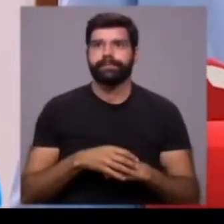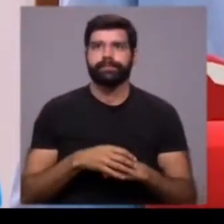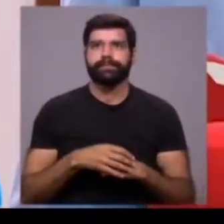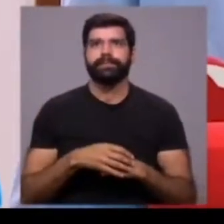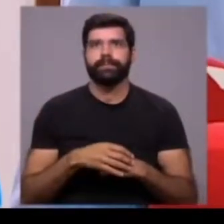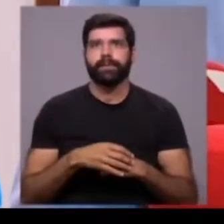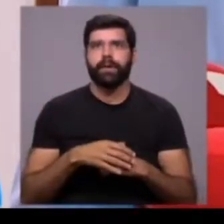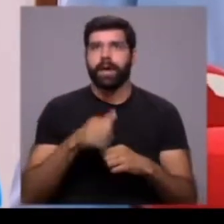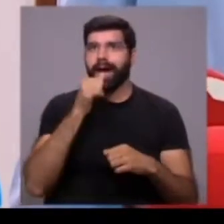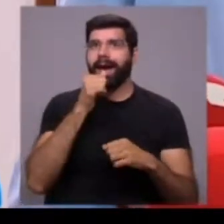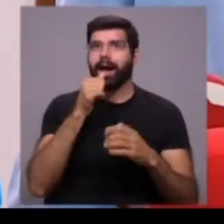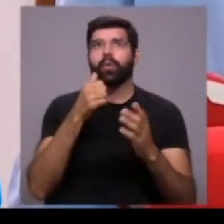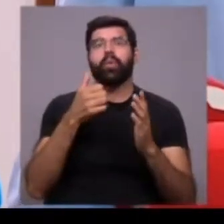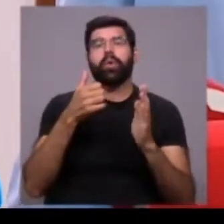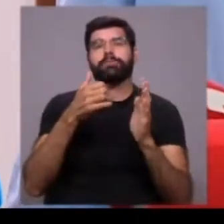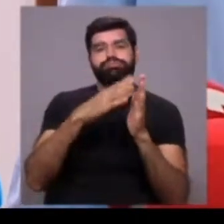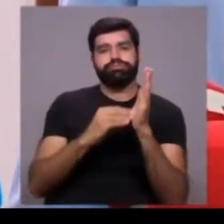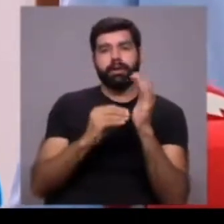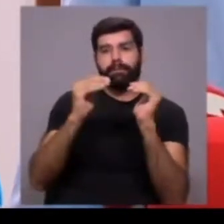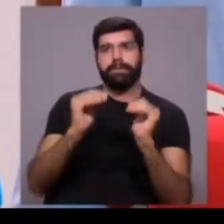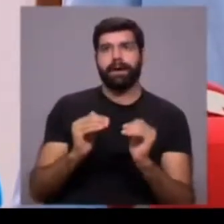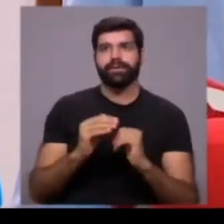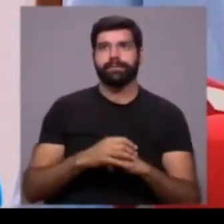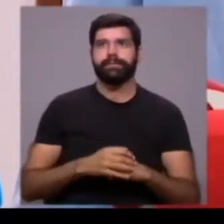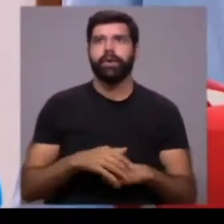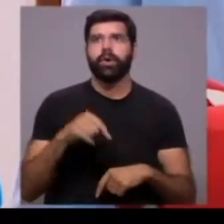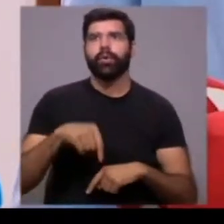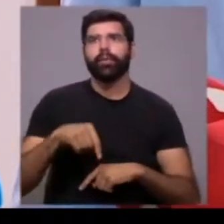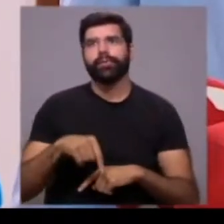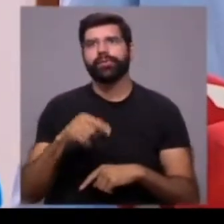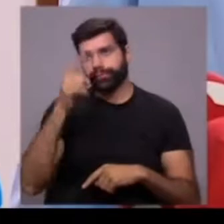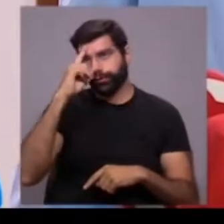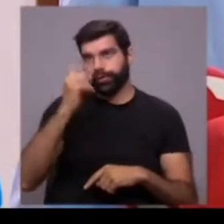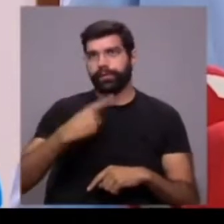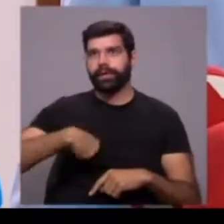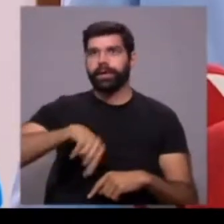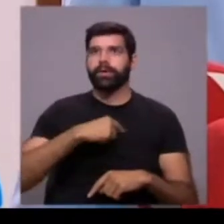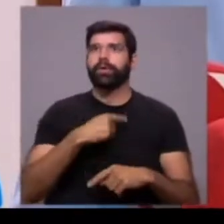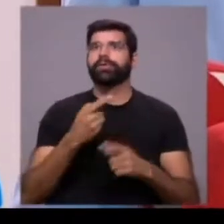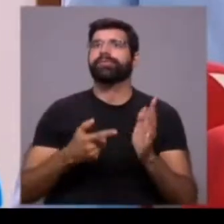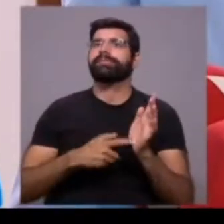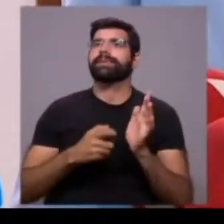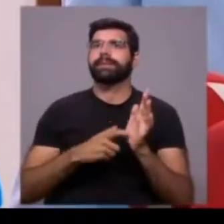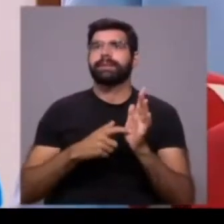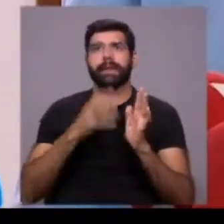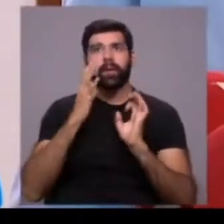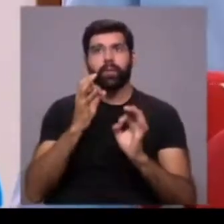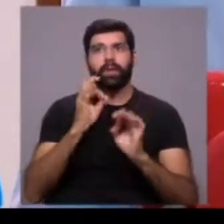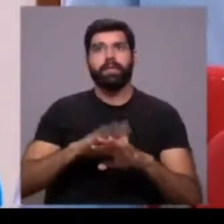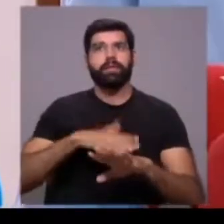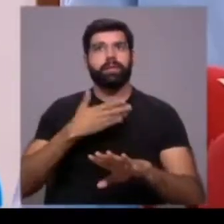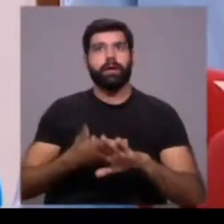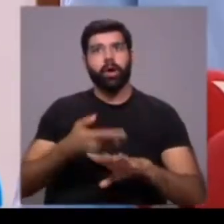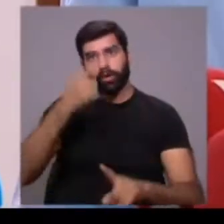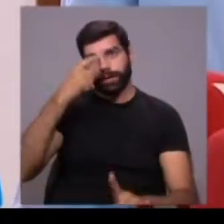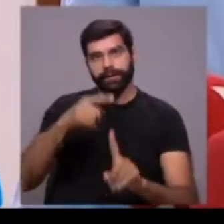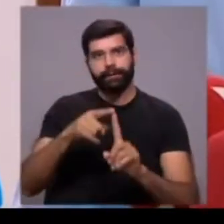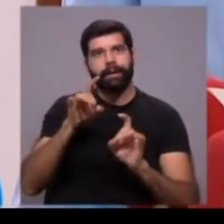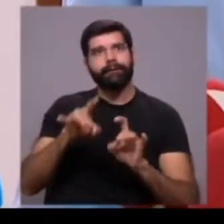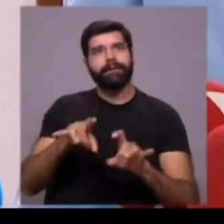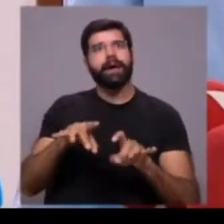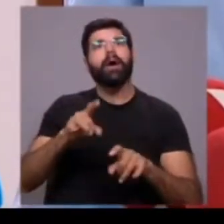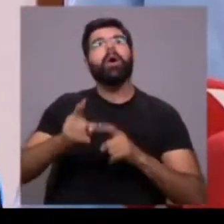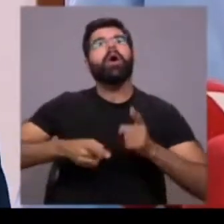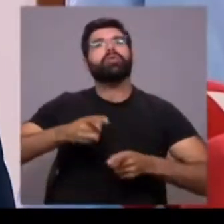e portanto hoje é o dia onde Precisamos de mais cuidado do que nunca para evitar que haja